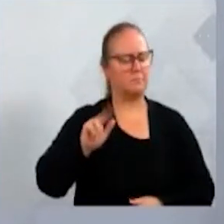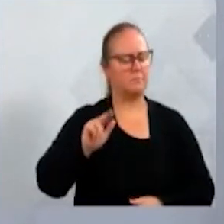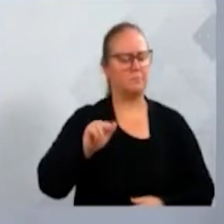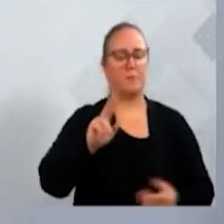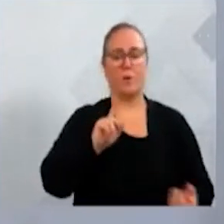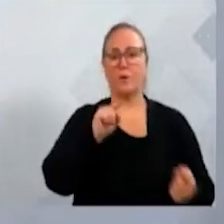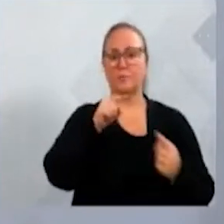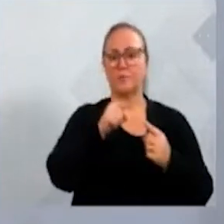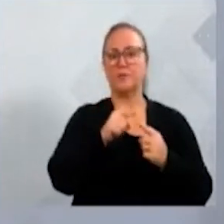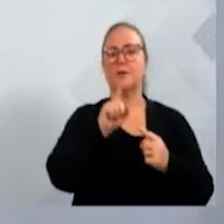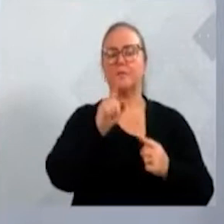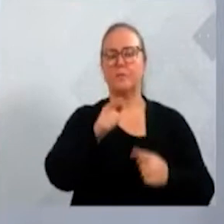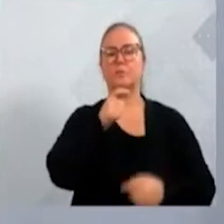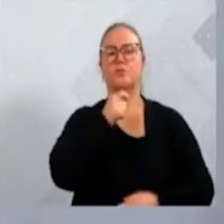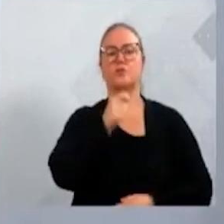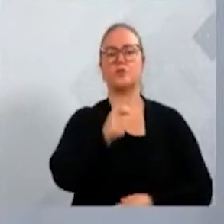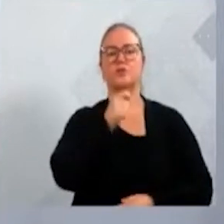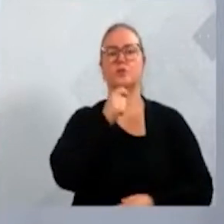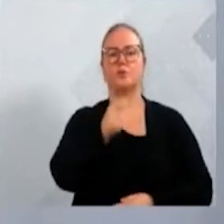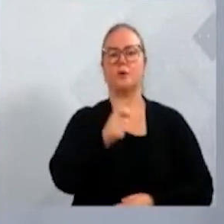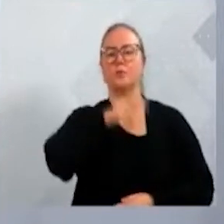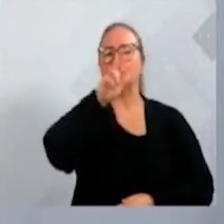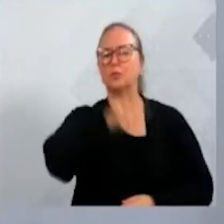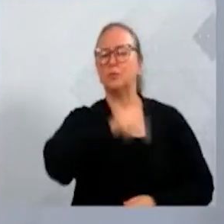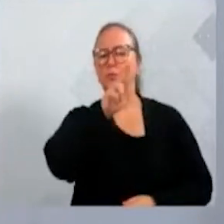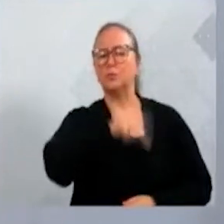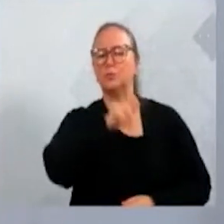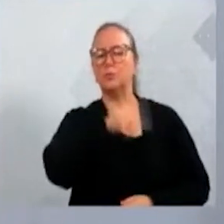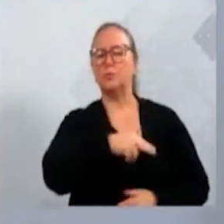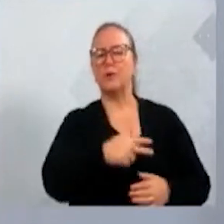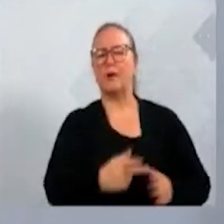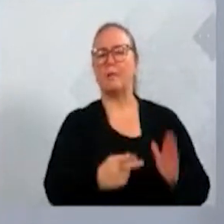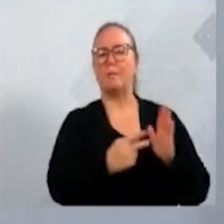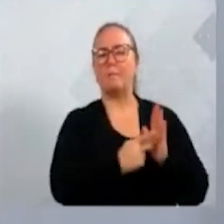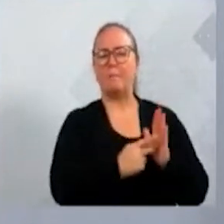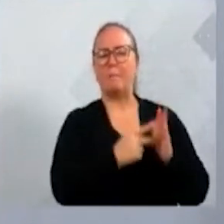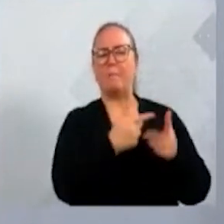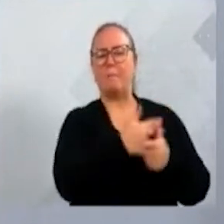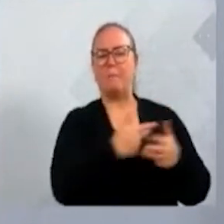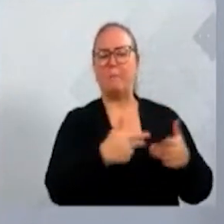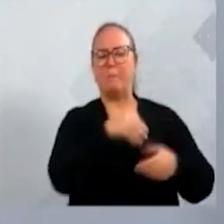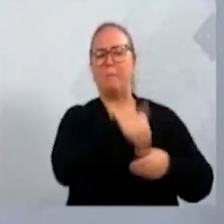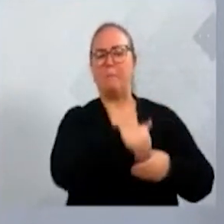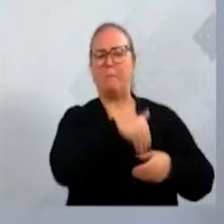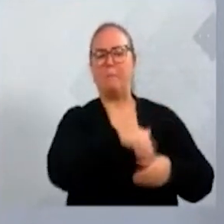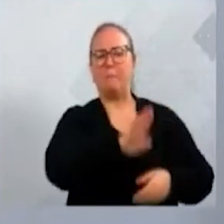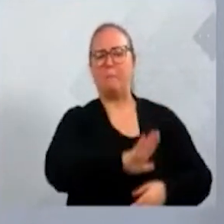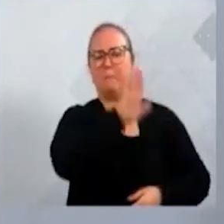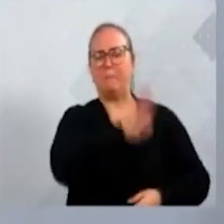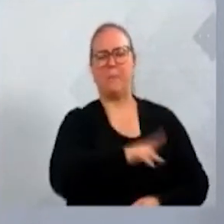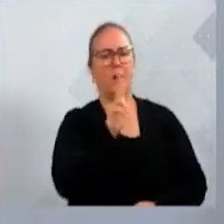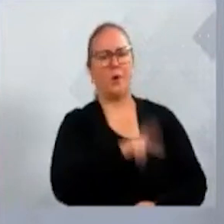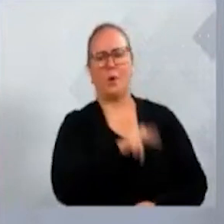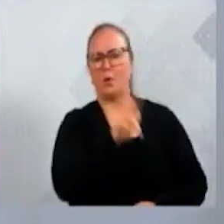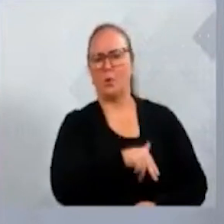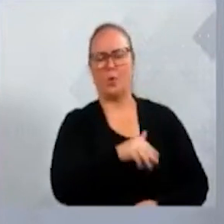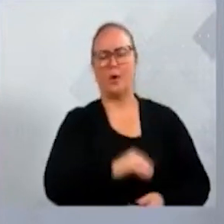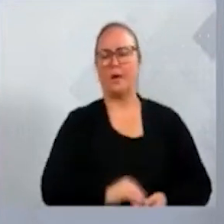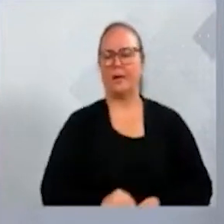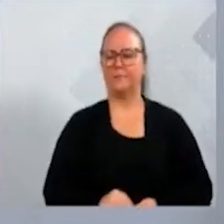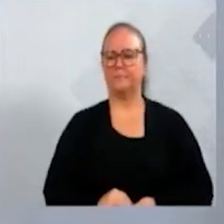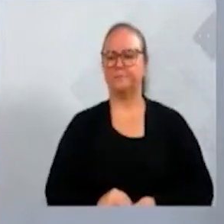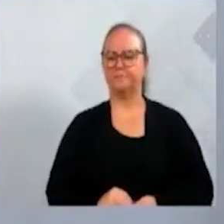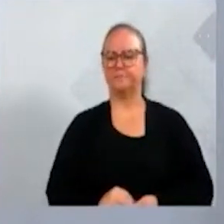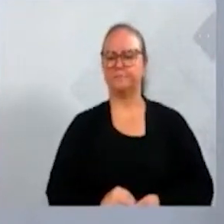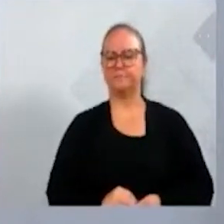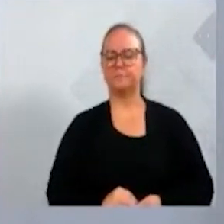Jornalismo e não eleitoral por isso para que tenhamos isenção nenhum dos nossos